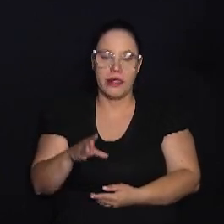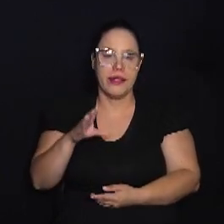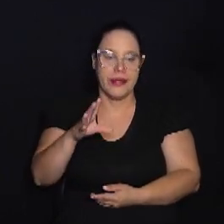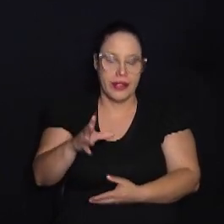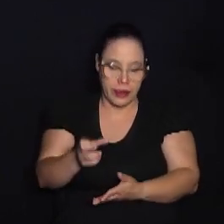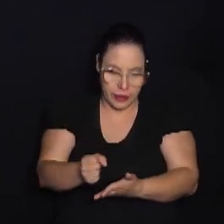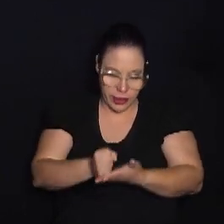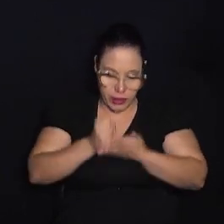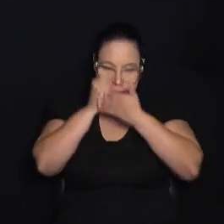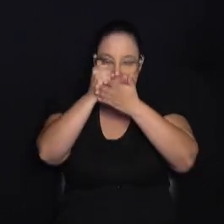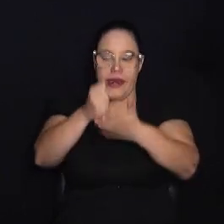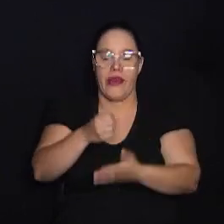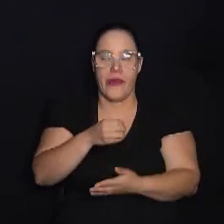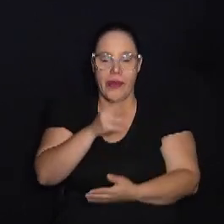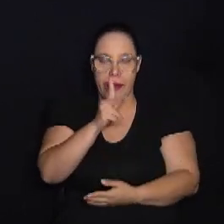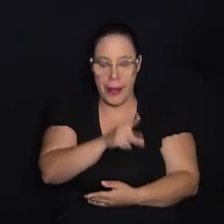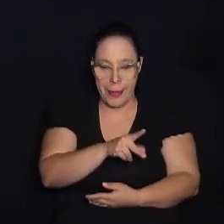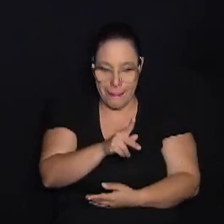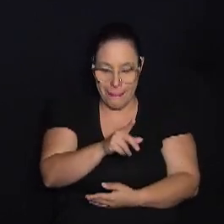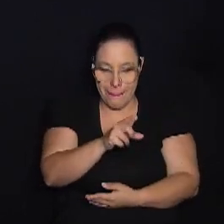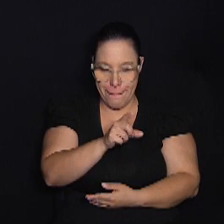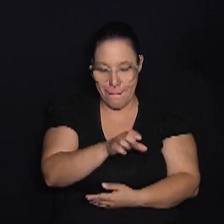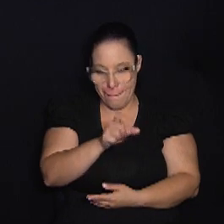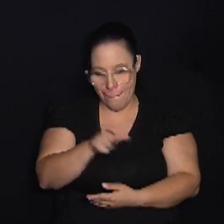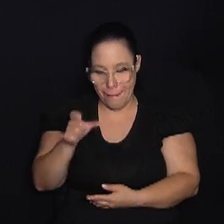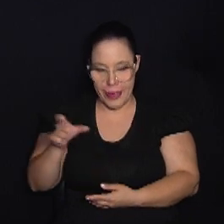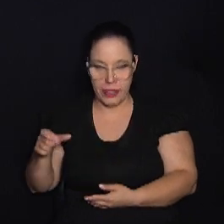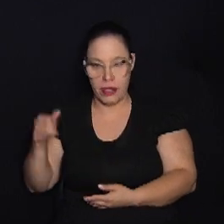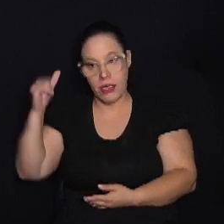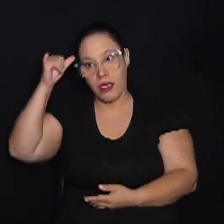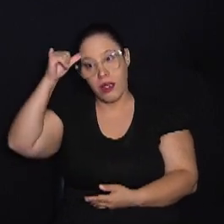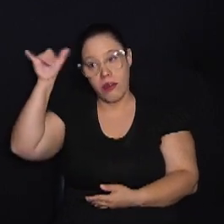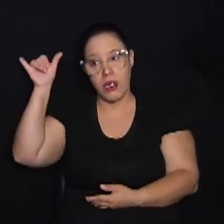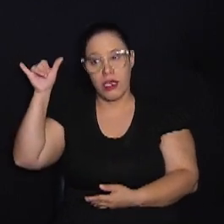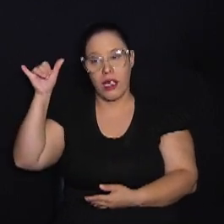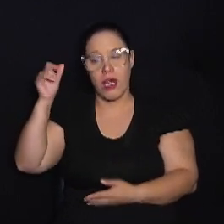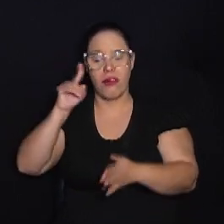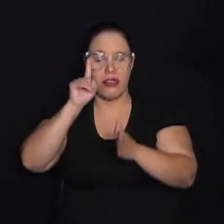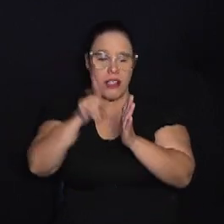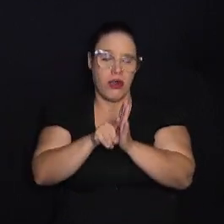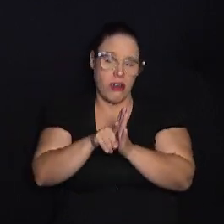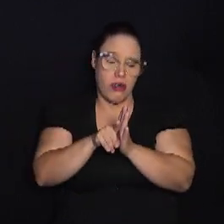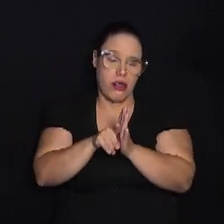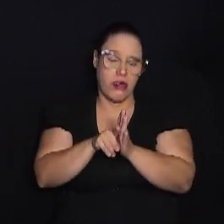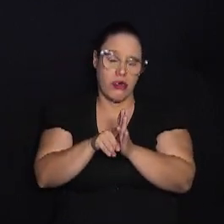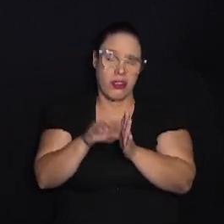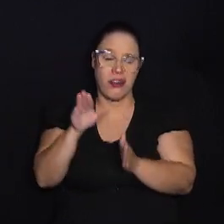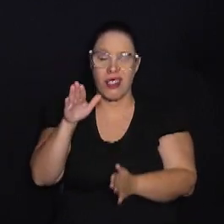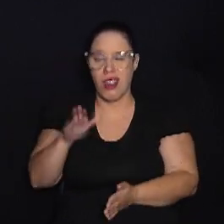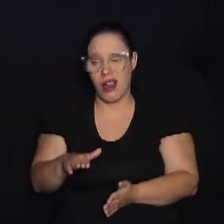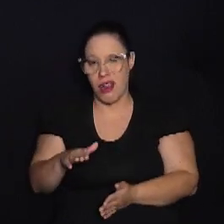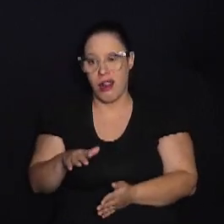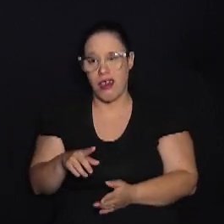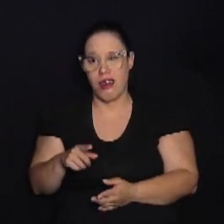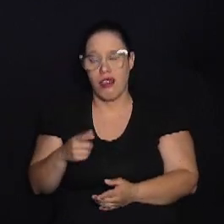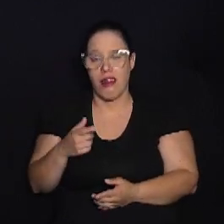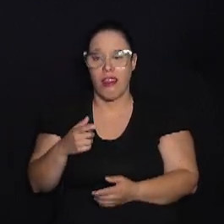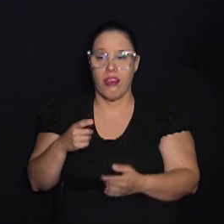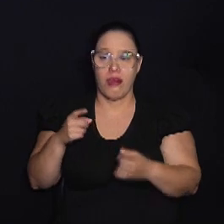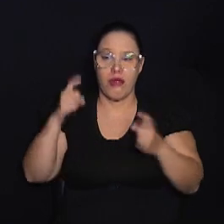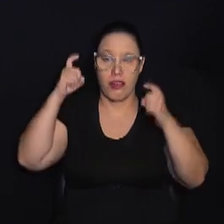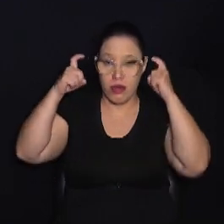pessoas de evitar um diagnóstico tardio em que as coisas são bem mais complicadas. Então, quanto mais se fala sobre